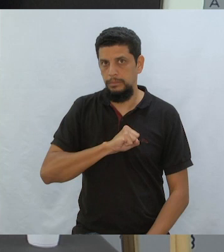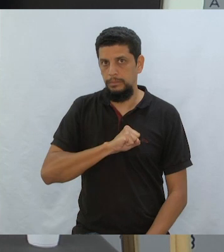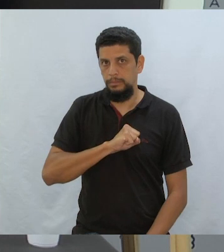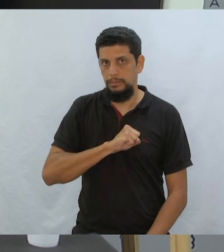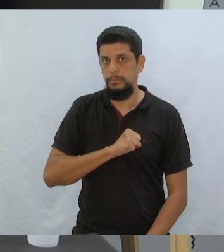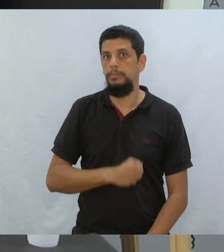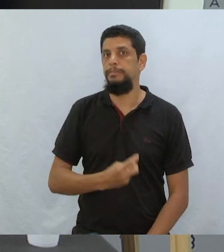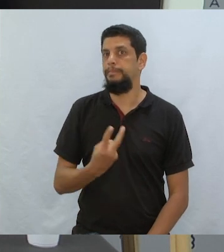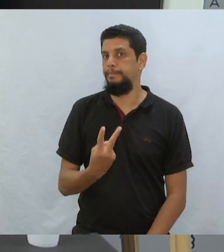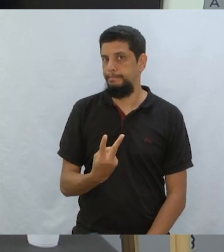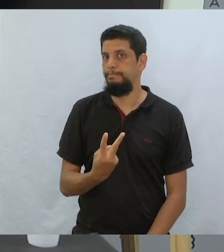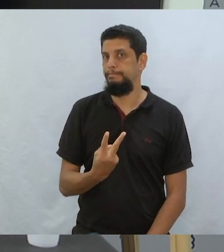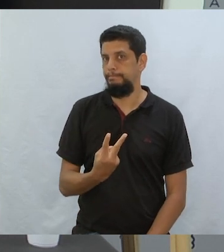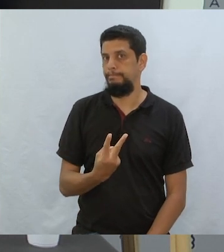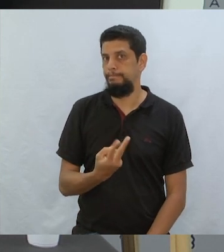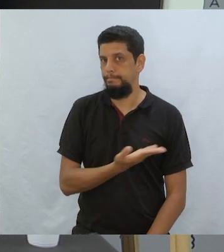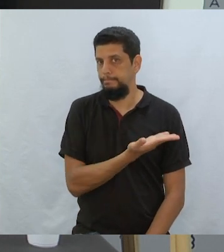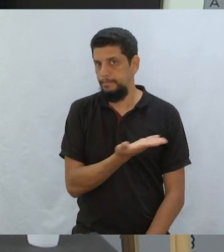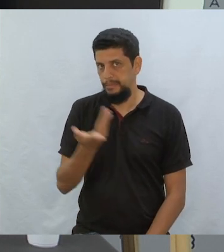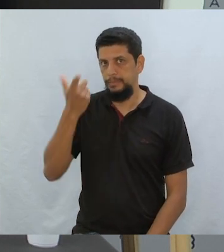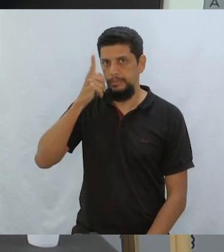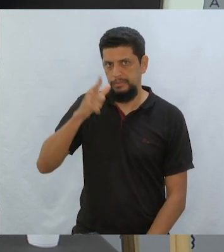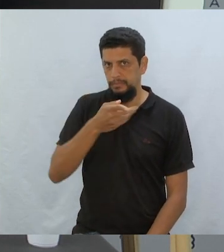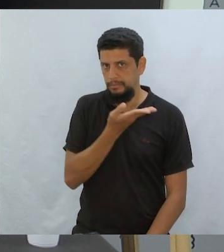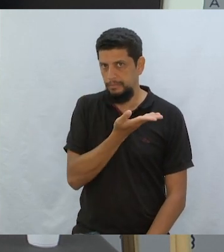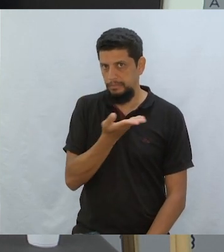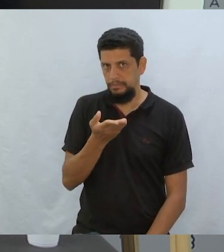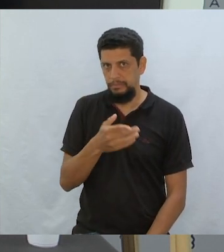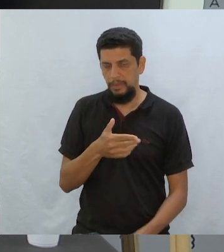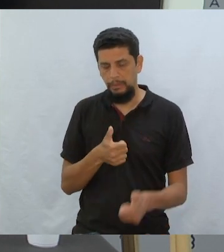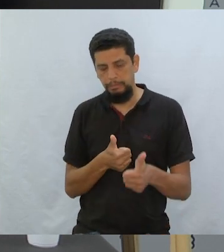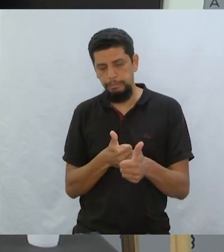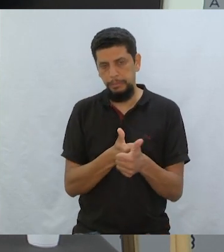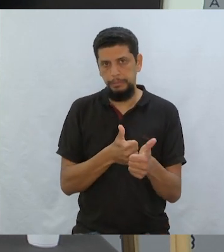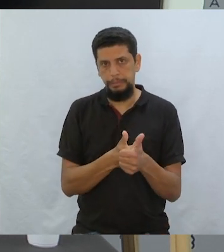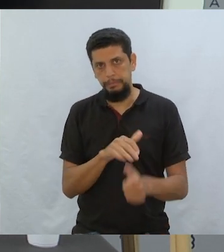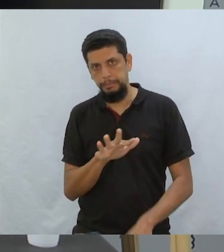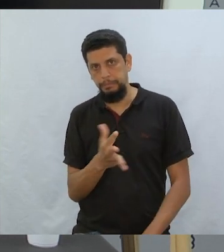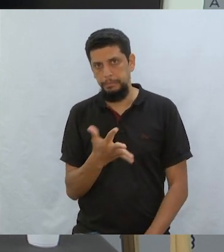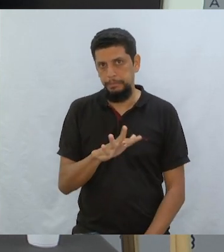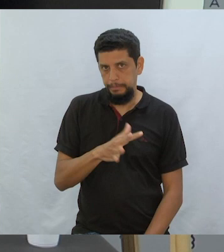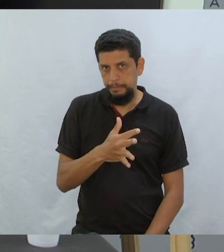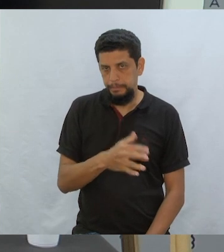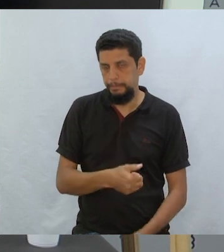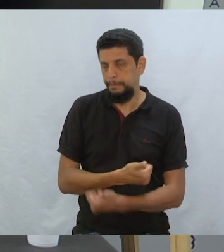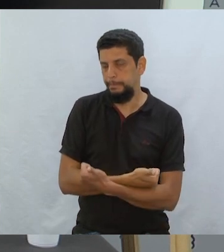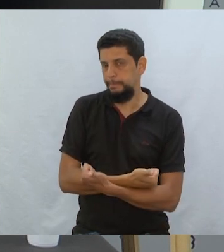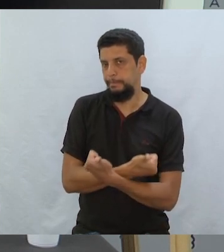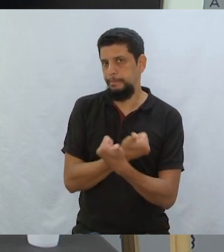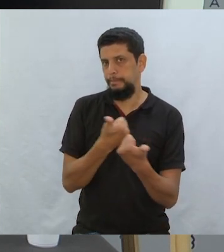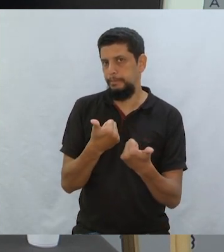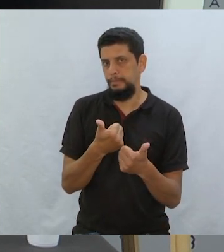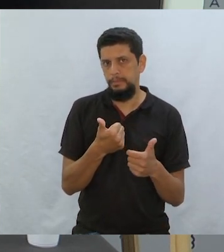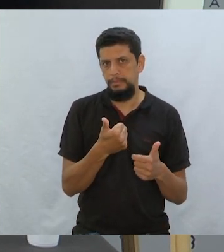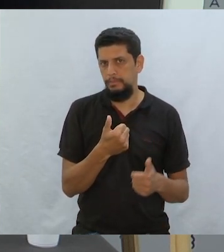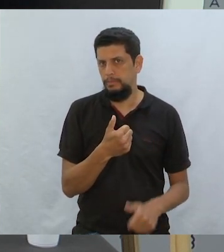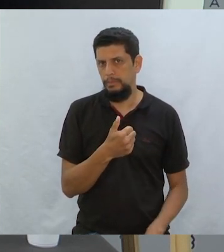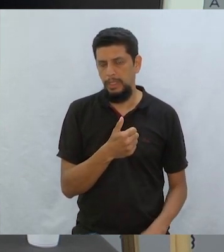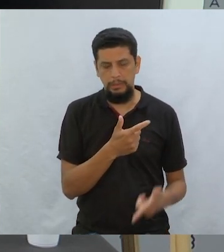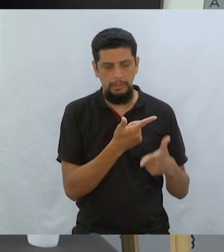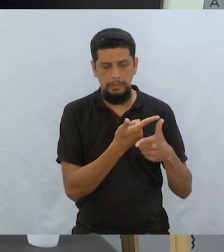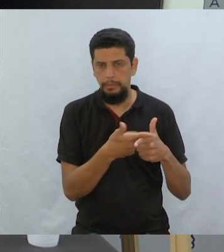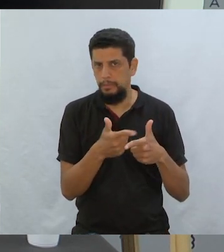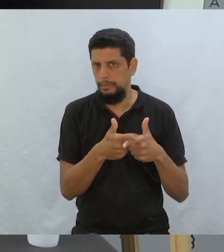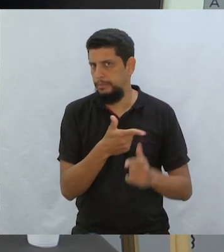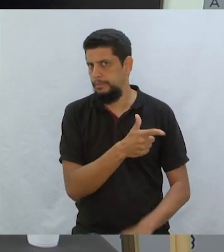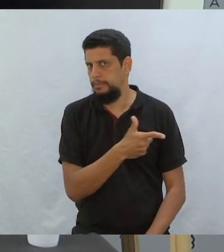número 2. Conseguiu? Você acertou? Se aproximou? Muito bem, não tem problema se você